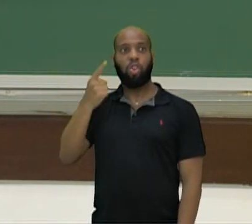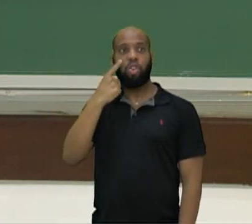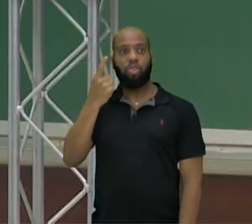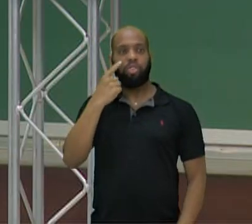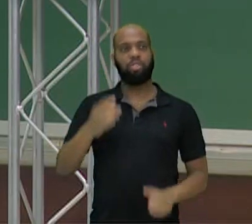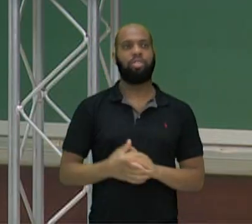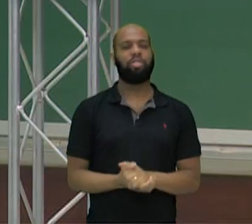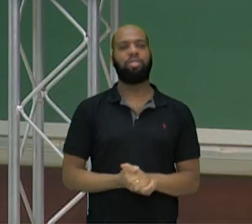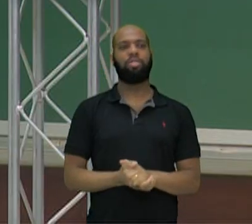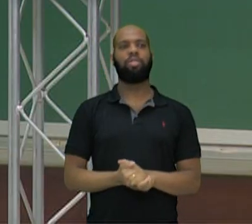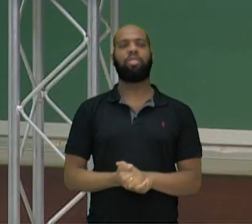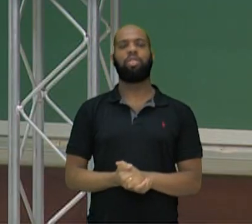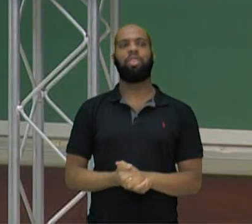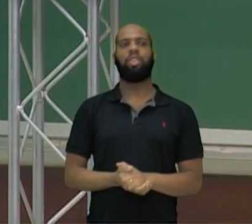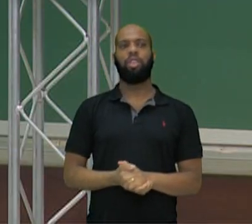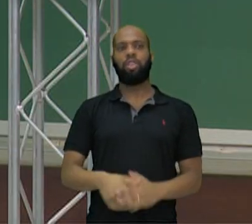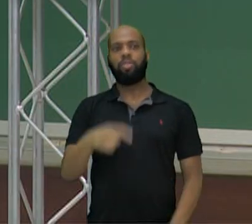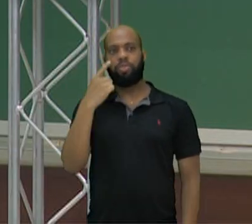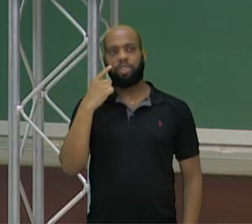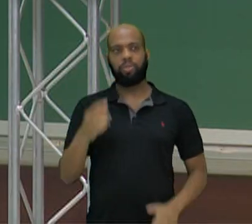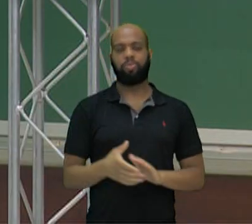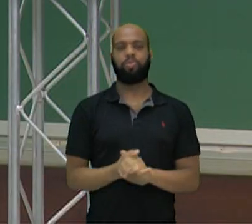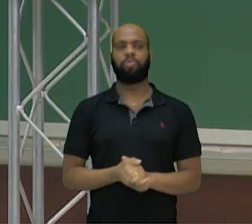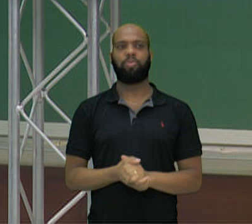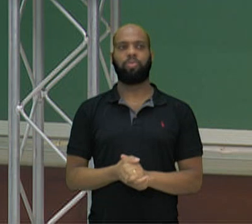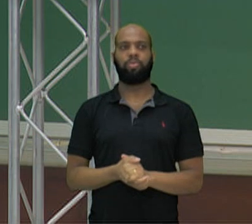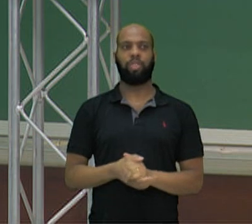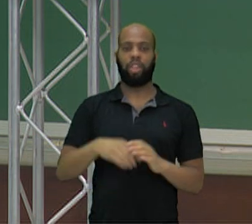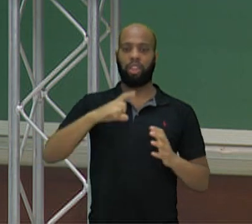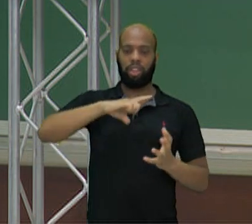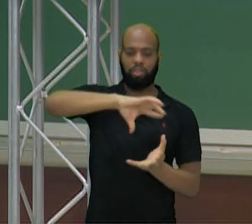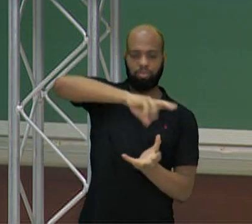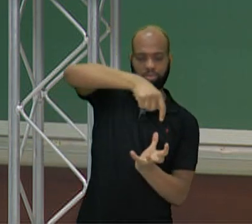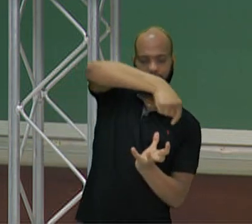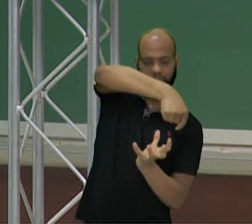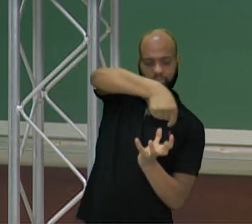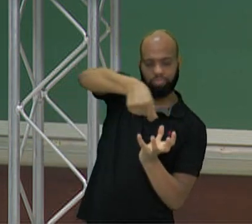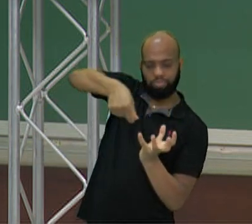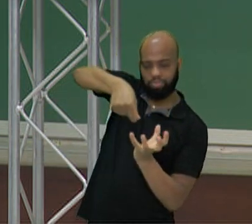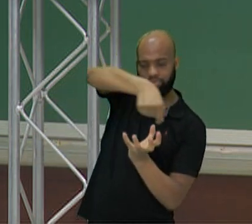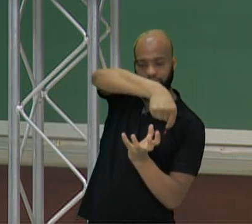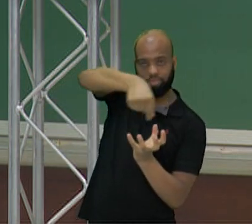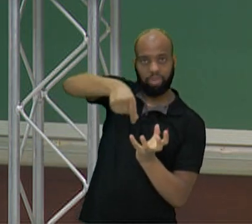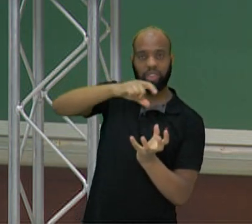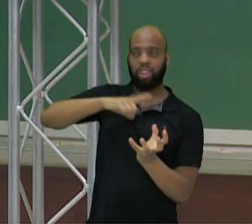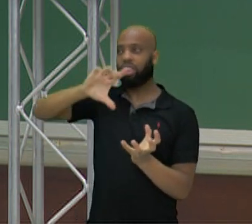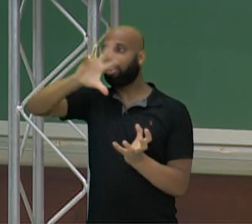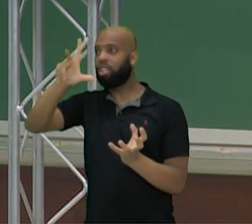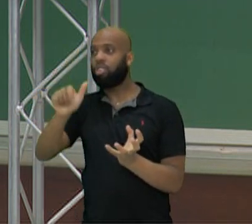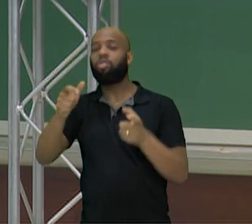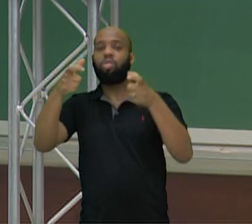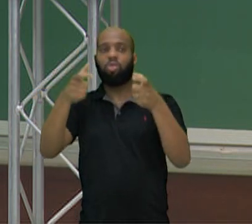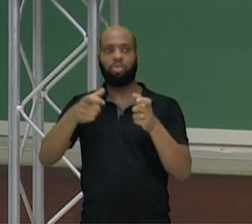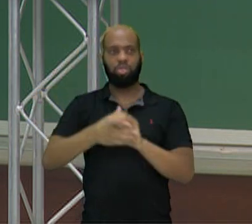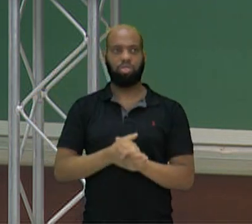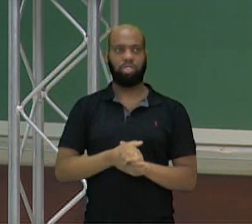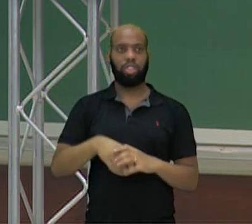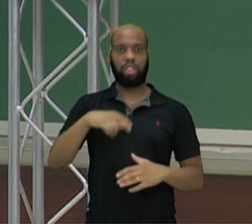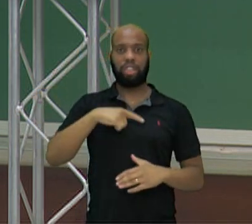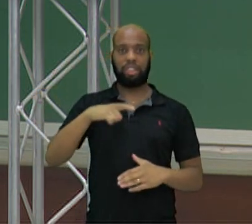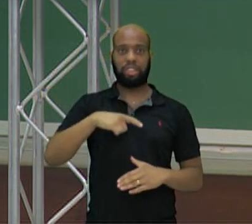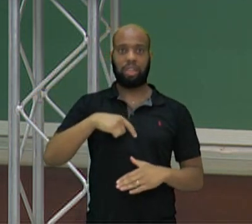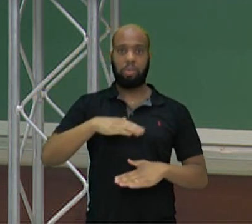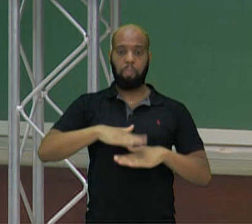localizar ela e vamos especializar ela. Olha lá. Veja, considerando a linha do Equador, repare que a África tem uma grande